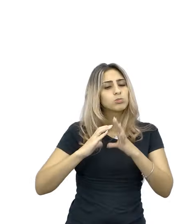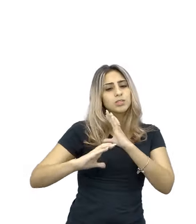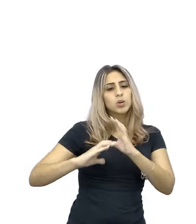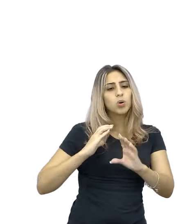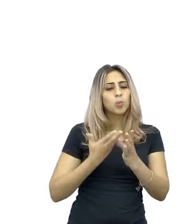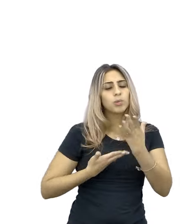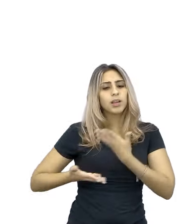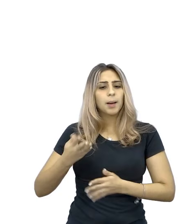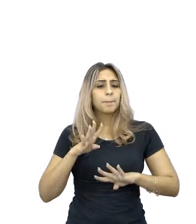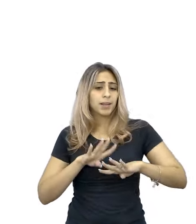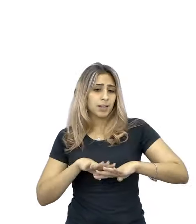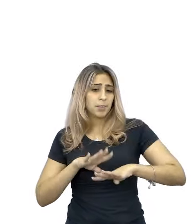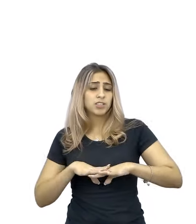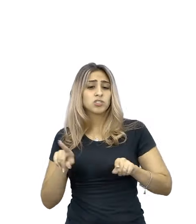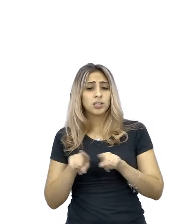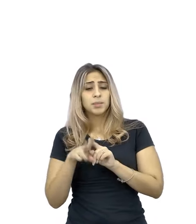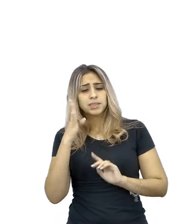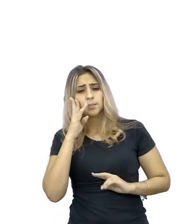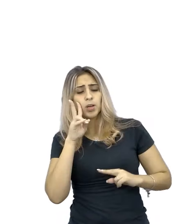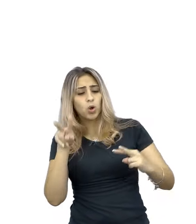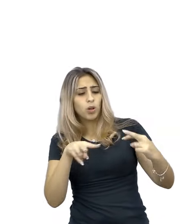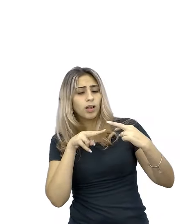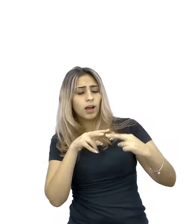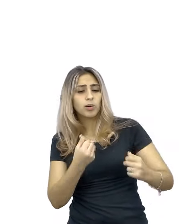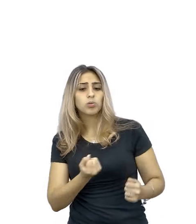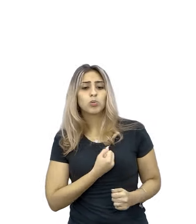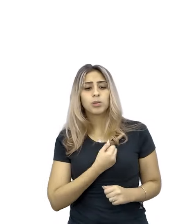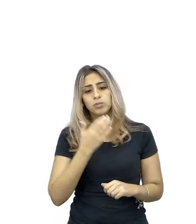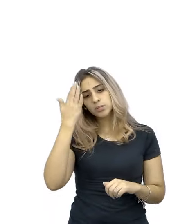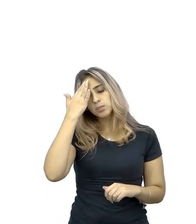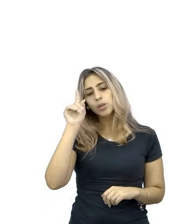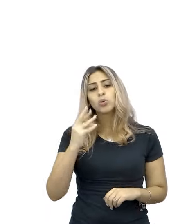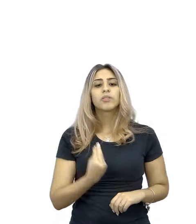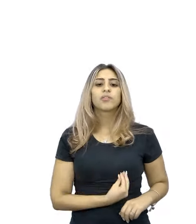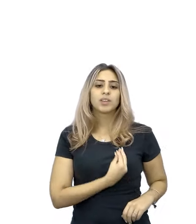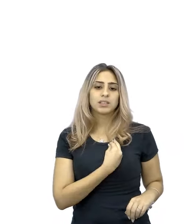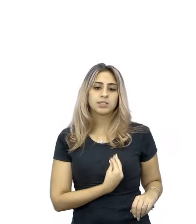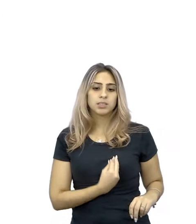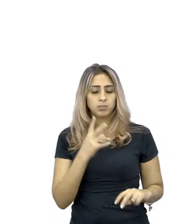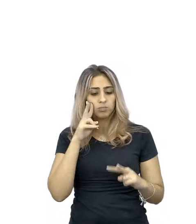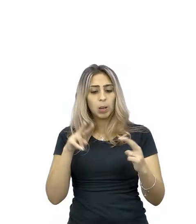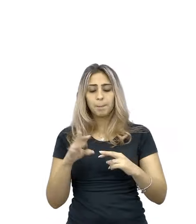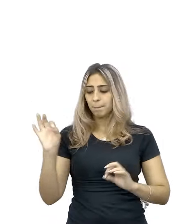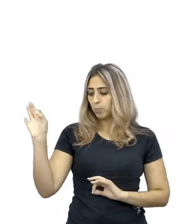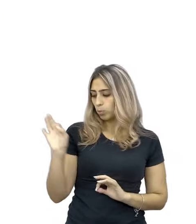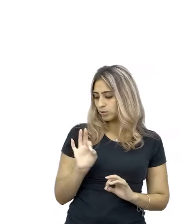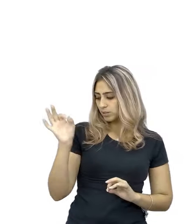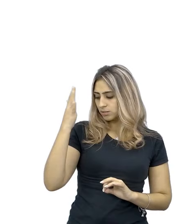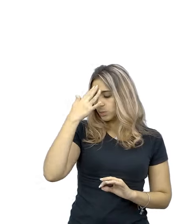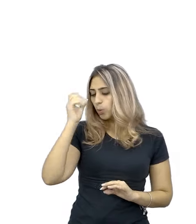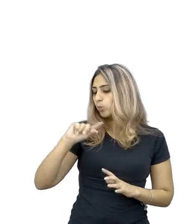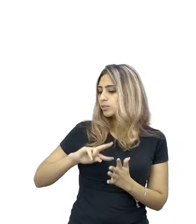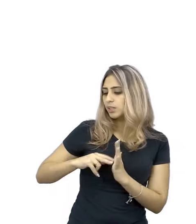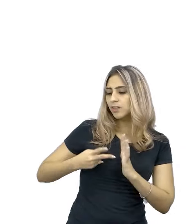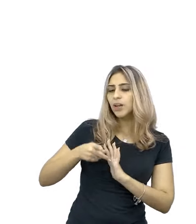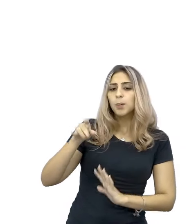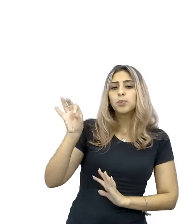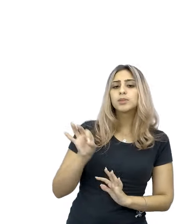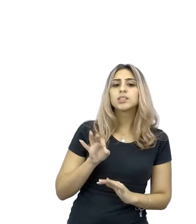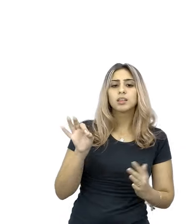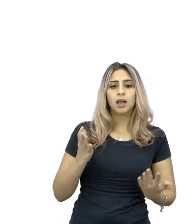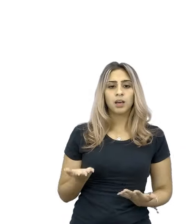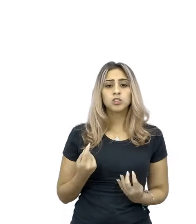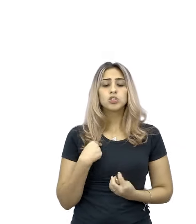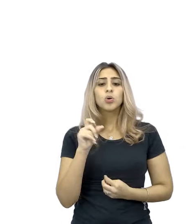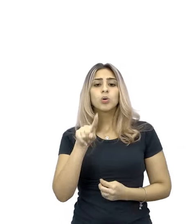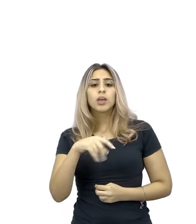comunicar matematicamente, saber olhar os números e saber o que eles evidenciam, olhar uma porcentagem, saber o que significa aquela porcentagem, o